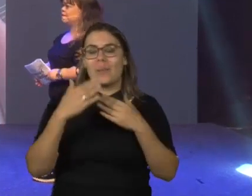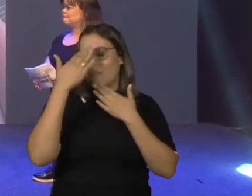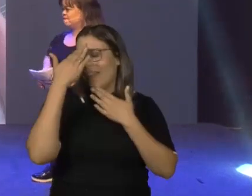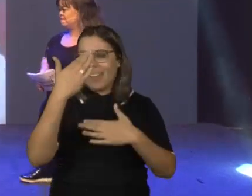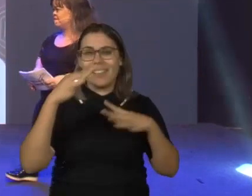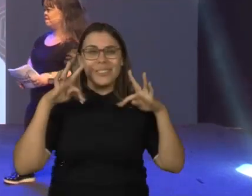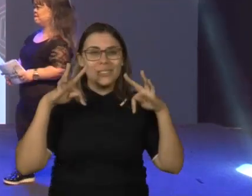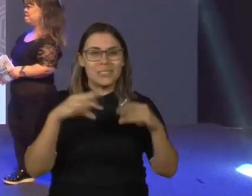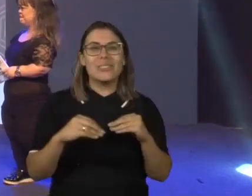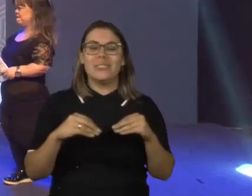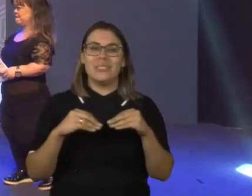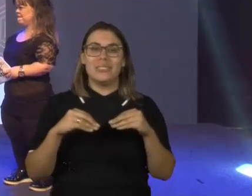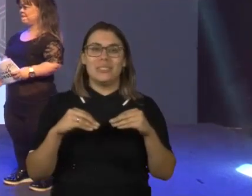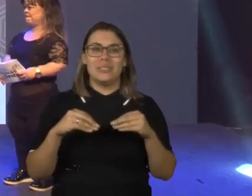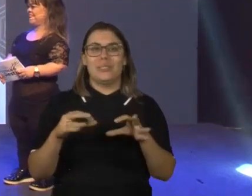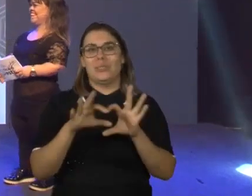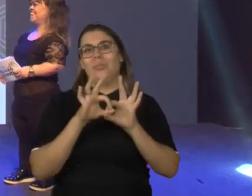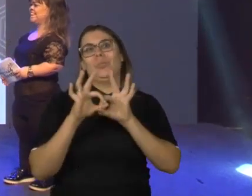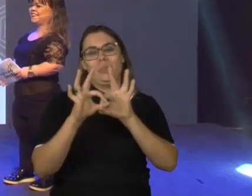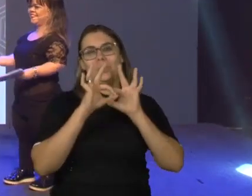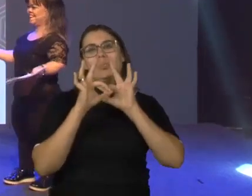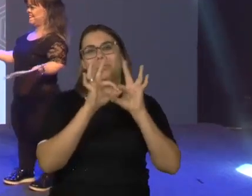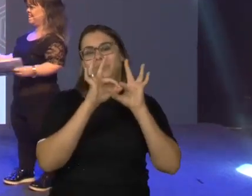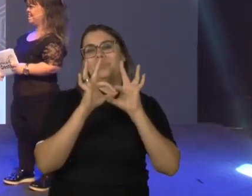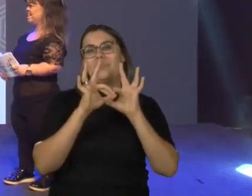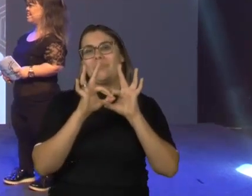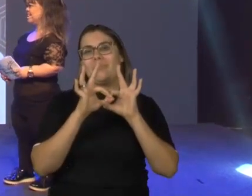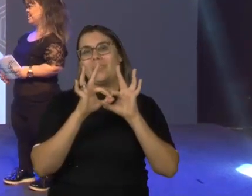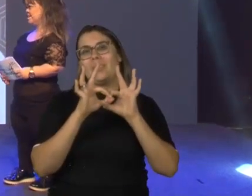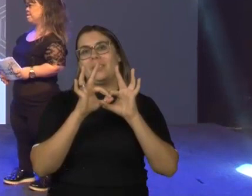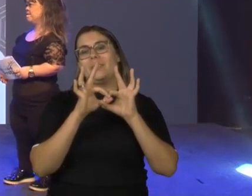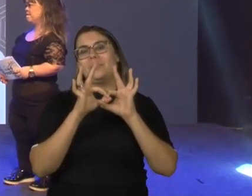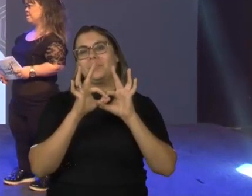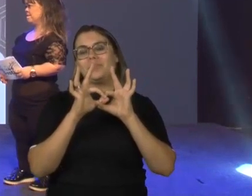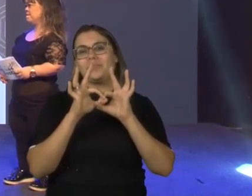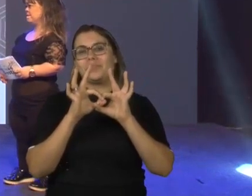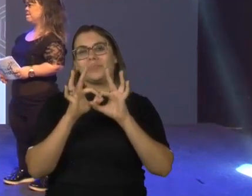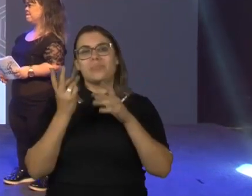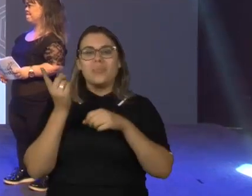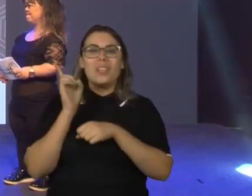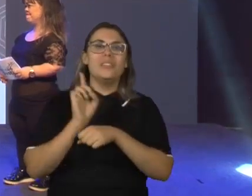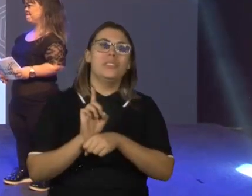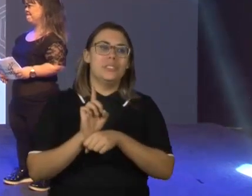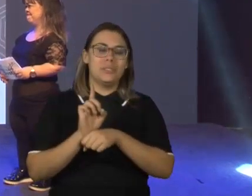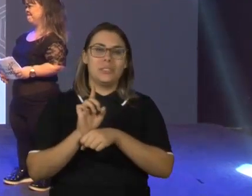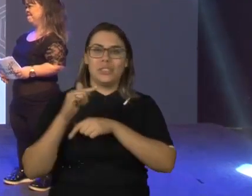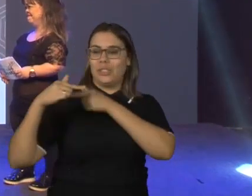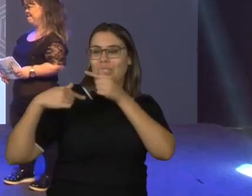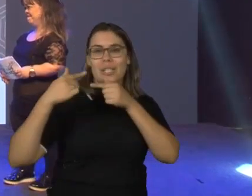muito obrigado a você, Mariana, por participarem dessa grande iniciativa que é o Congresso Genético